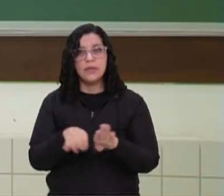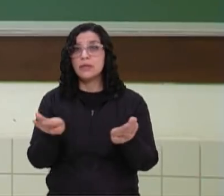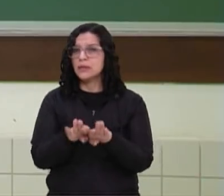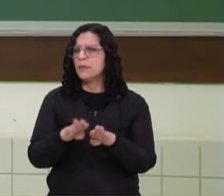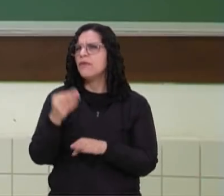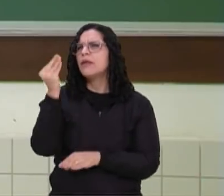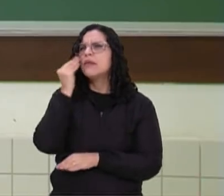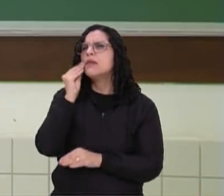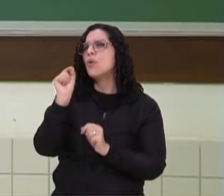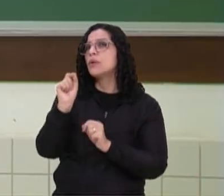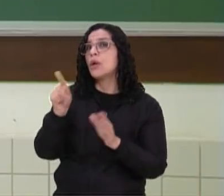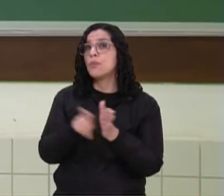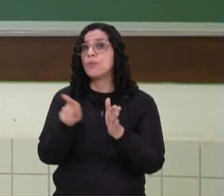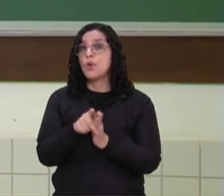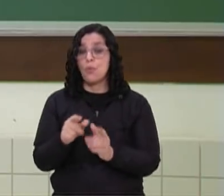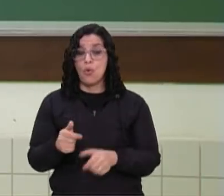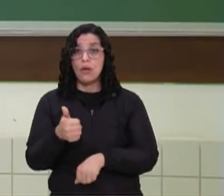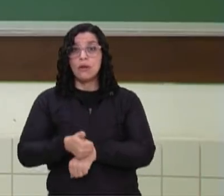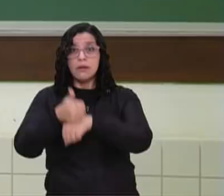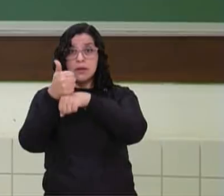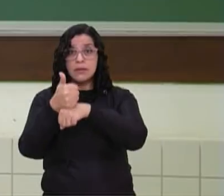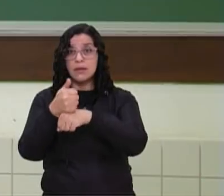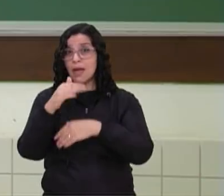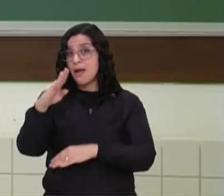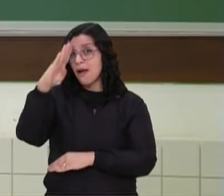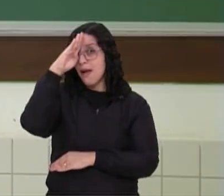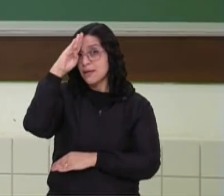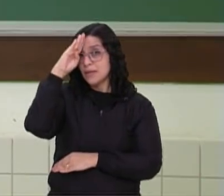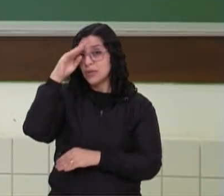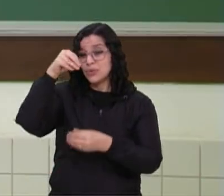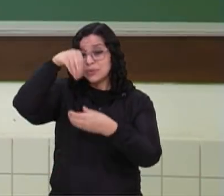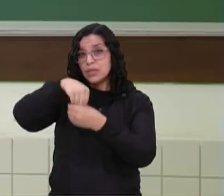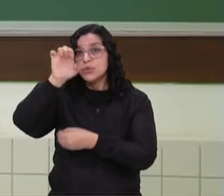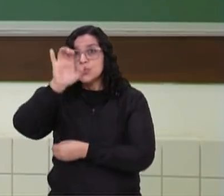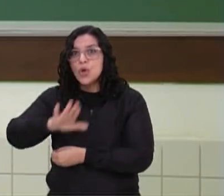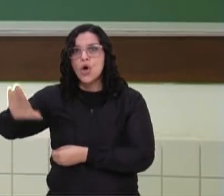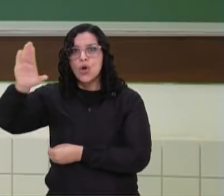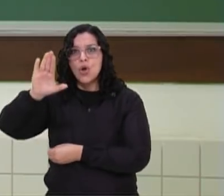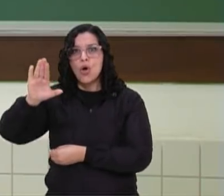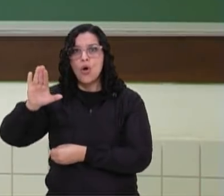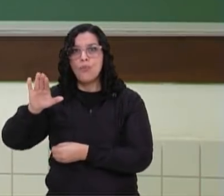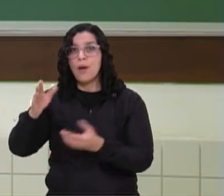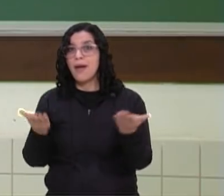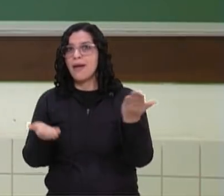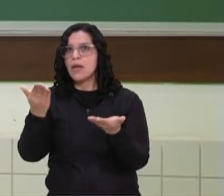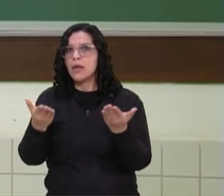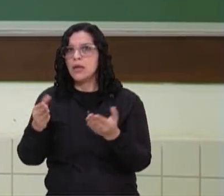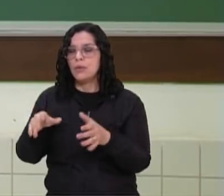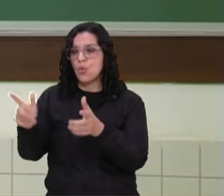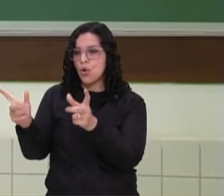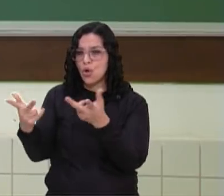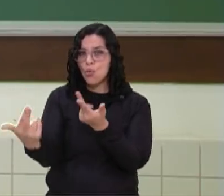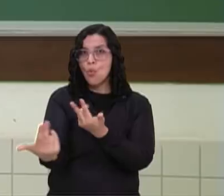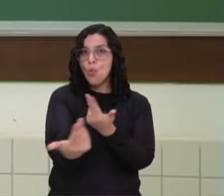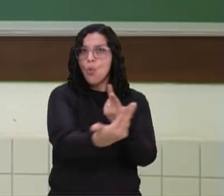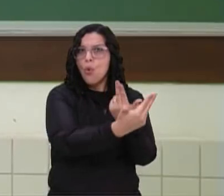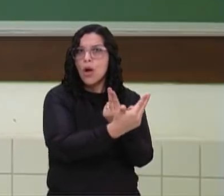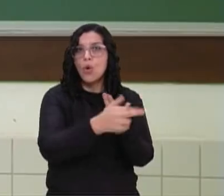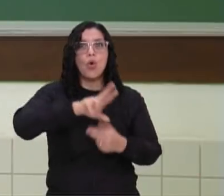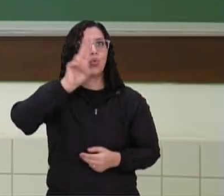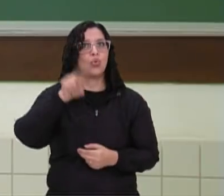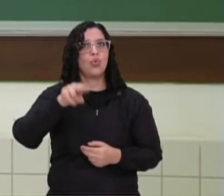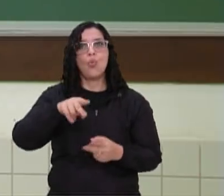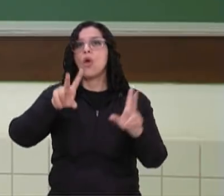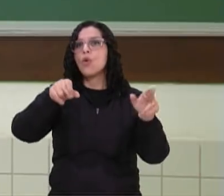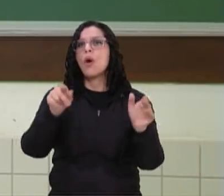garantir que os exércitos europeus tivessem um equilíbrio, que nunca surgisse mais um grande exército tão poderoso quanto foi o exército